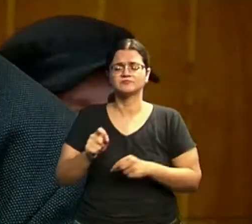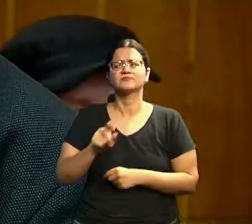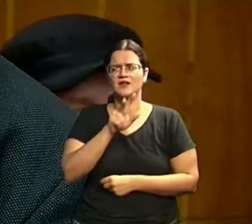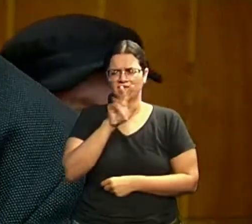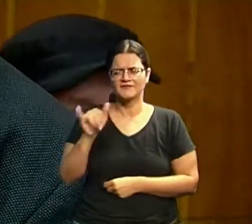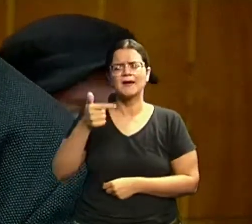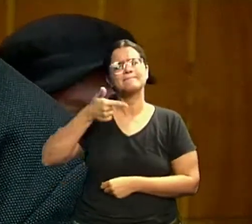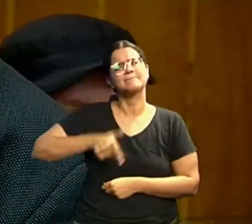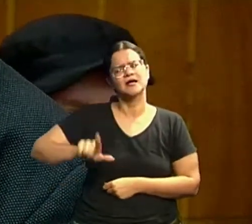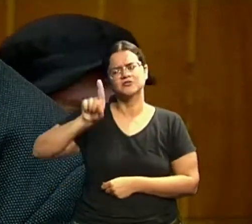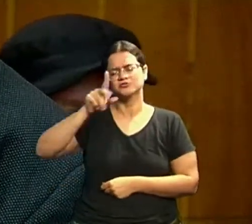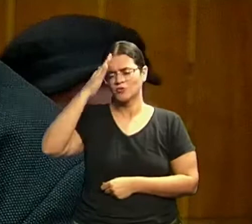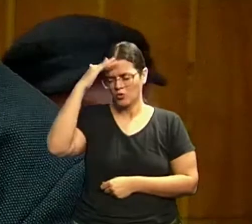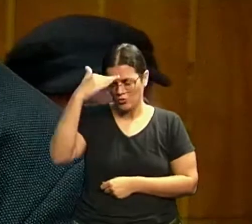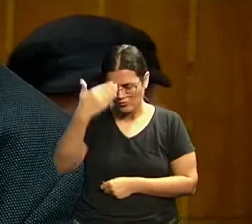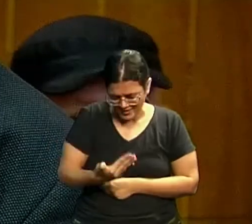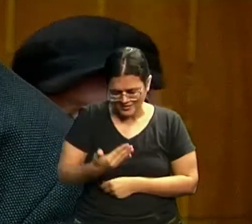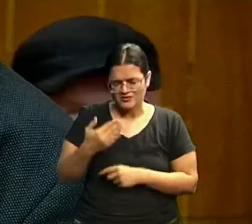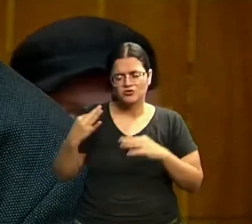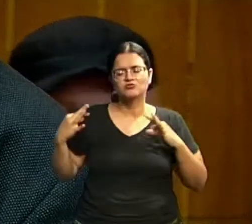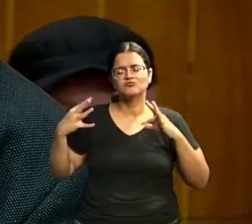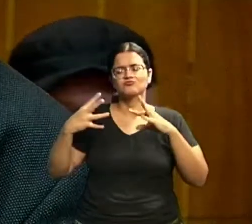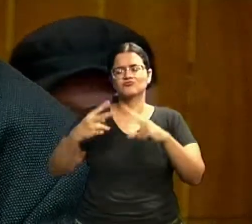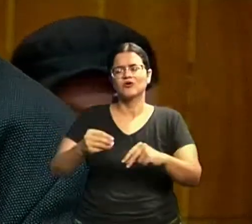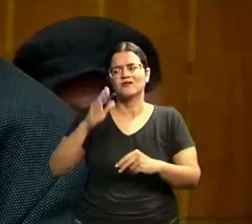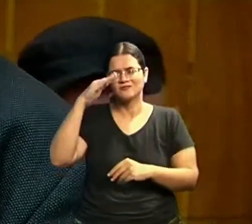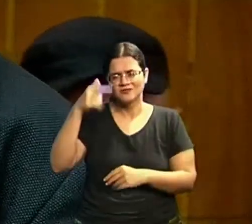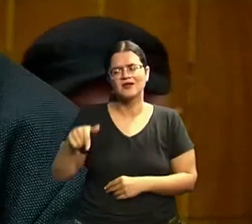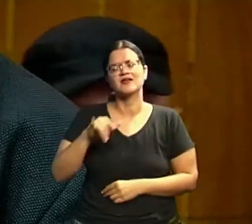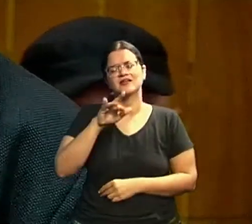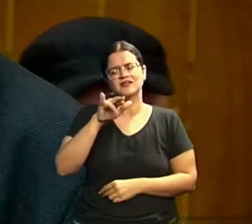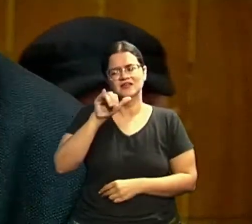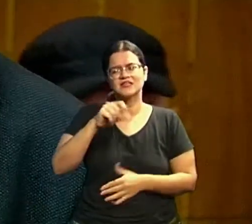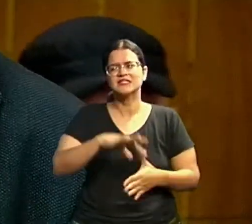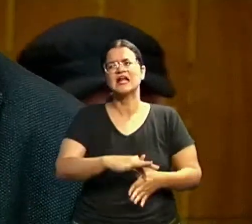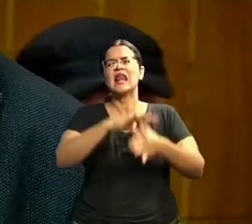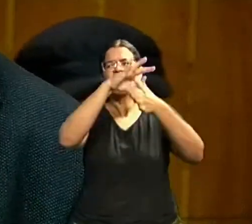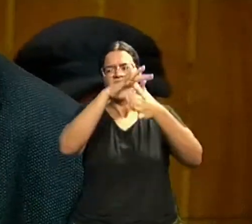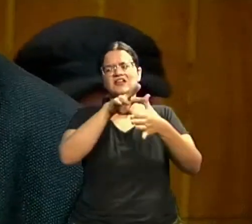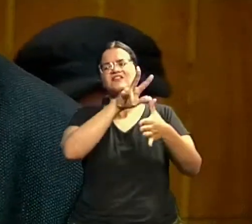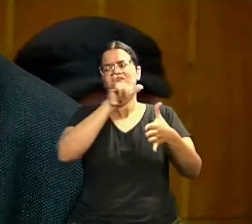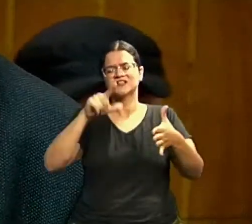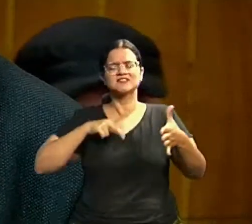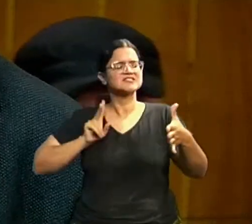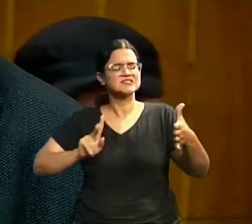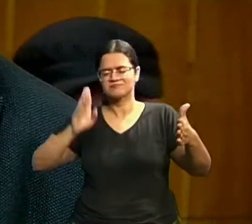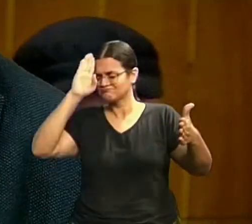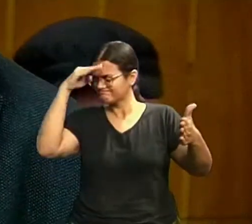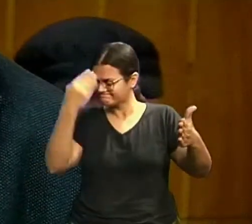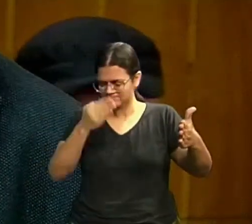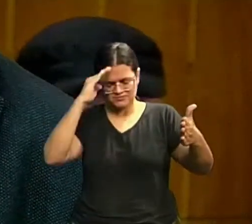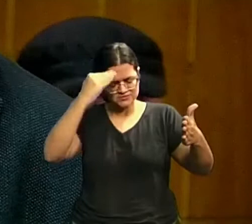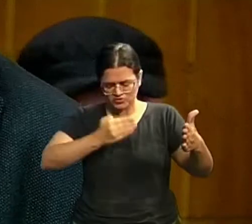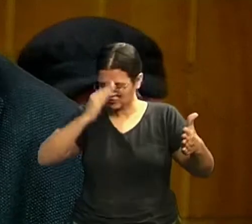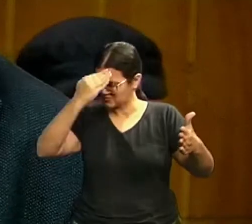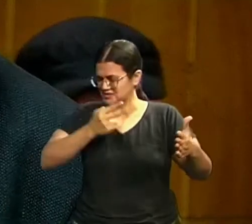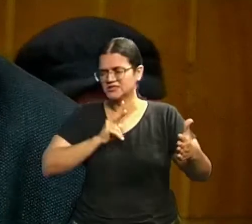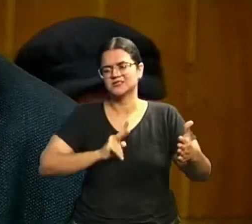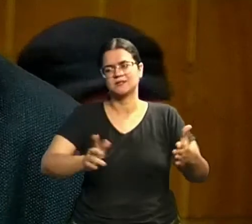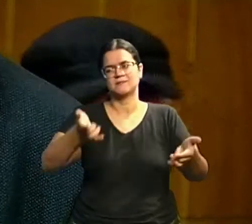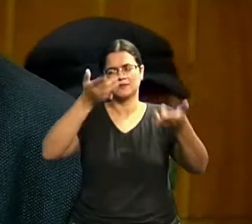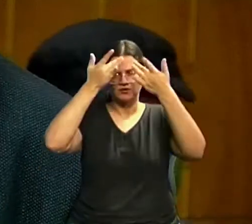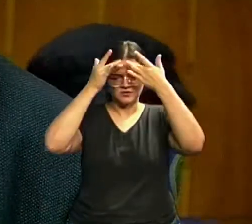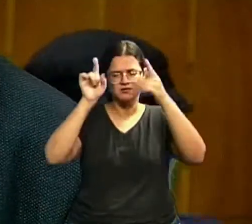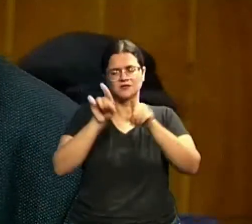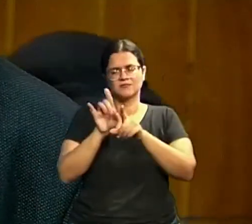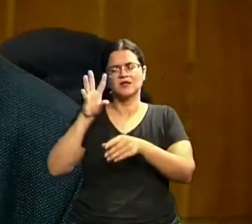que será mais uma homenagem entre todas que o nosso grande líder vai estar sempre na nossa história e